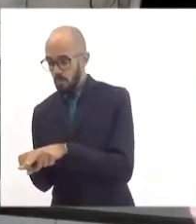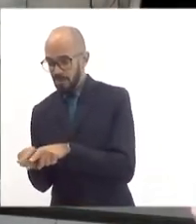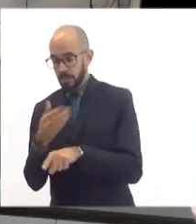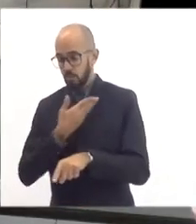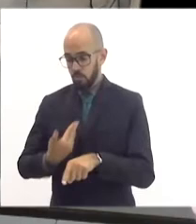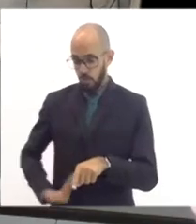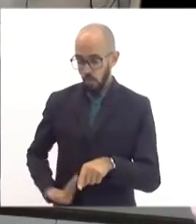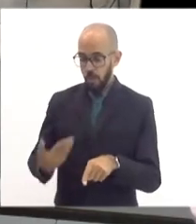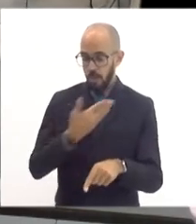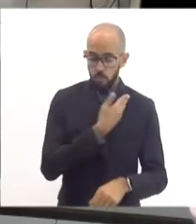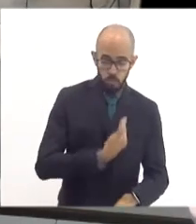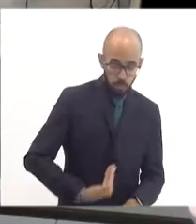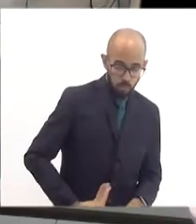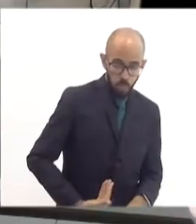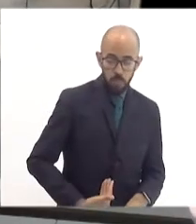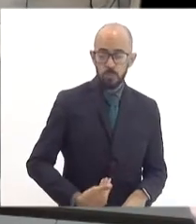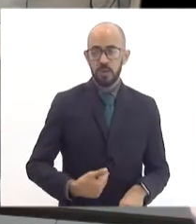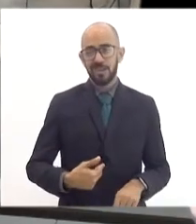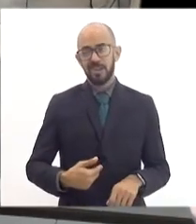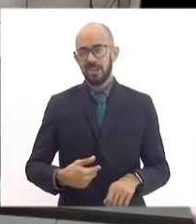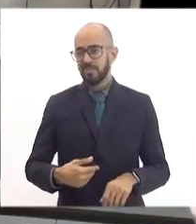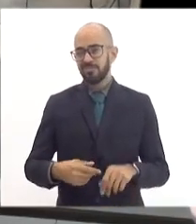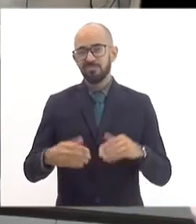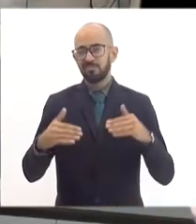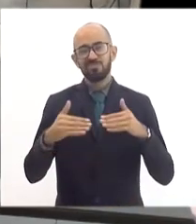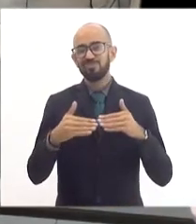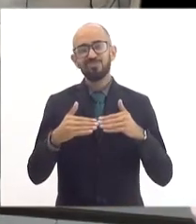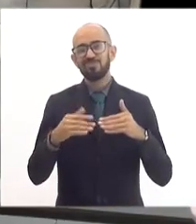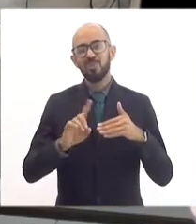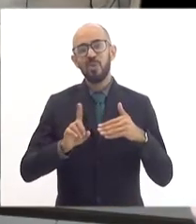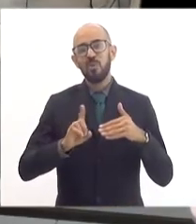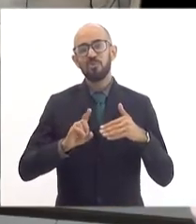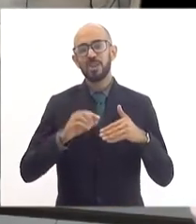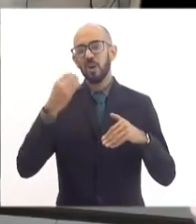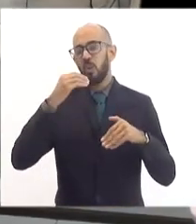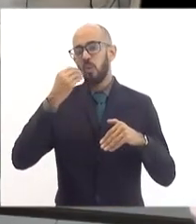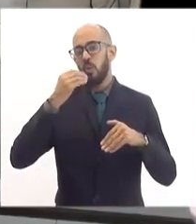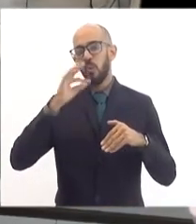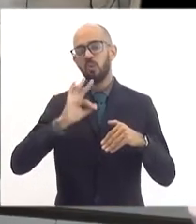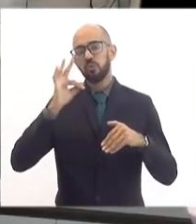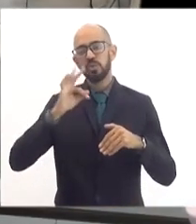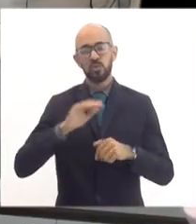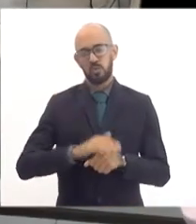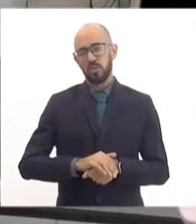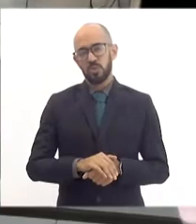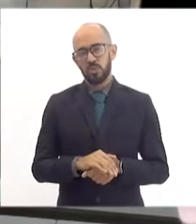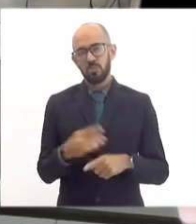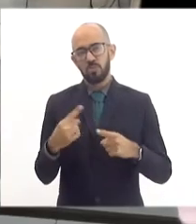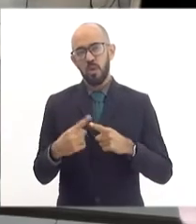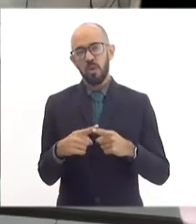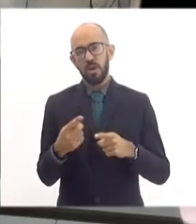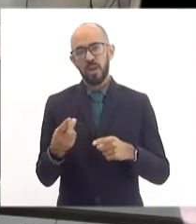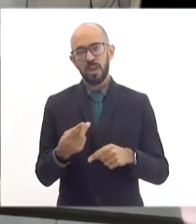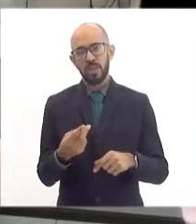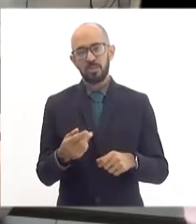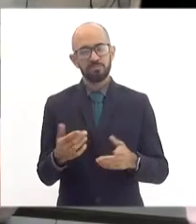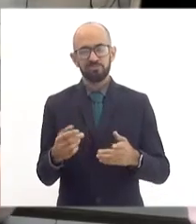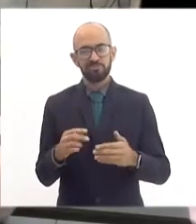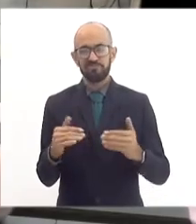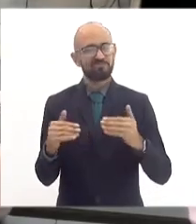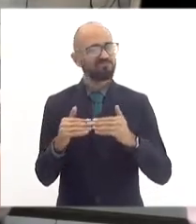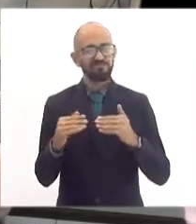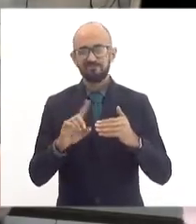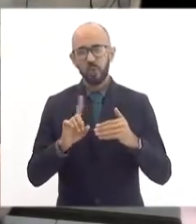a expressão rentáveis a longo prazo por ser entre entes públicos, né? Então, essa é uma das